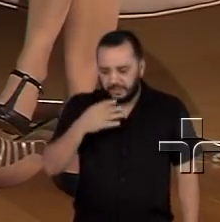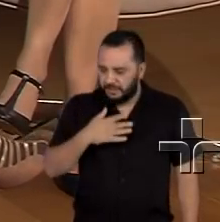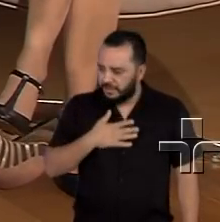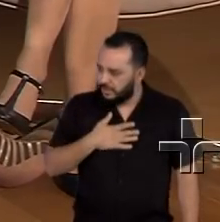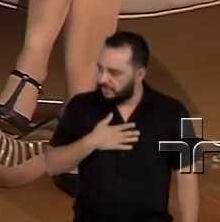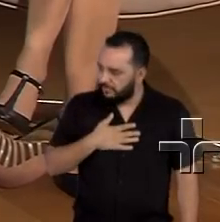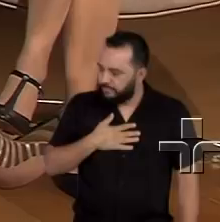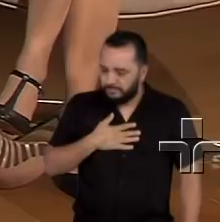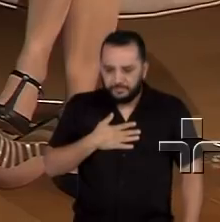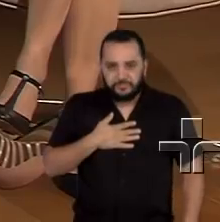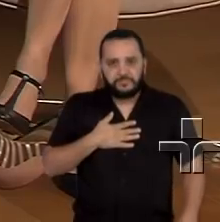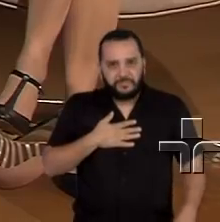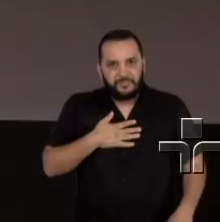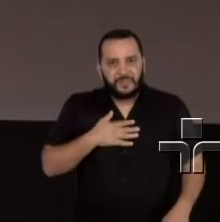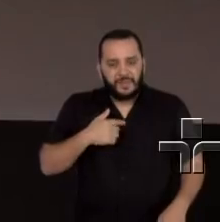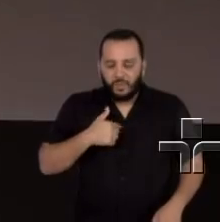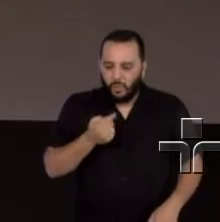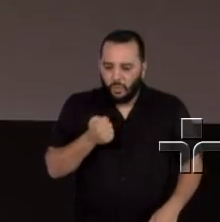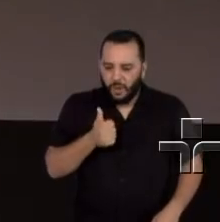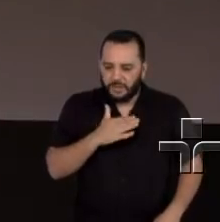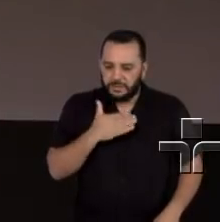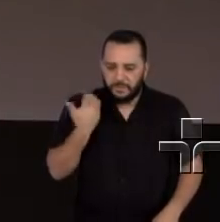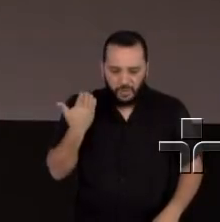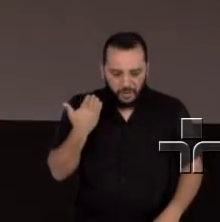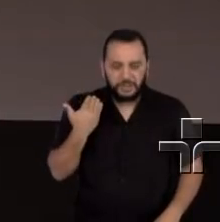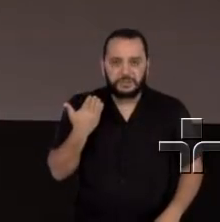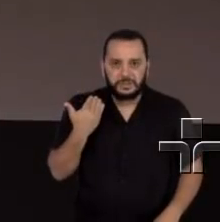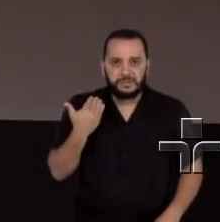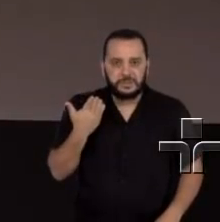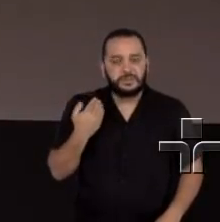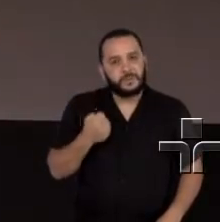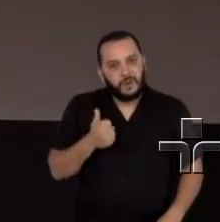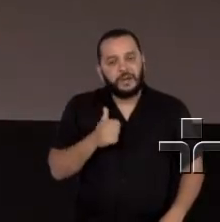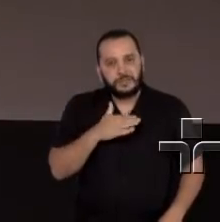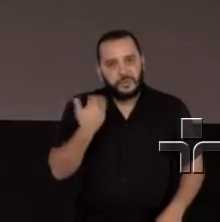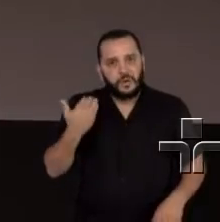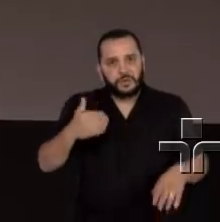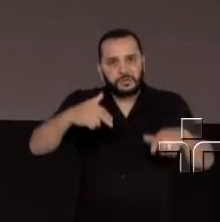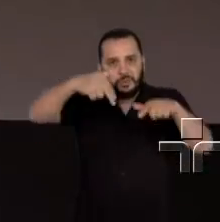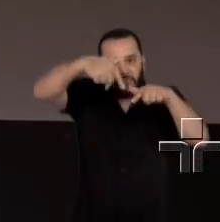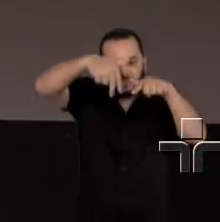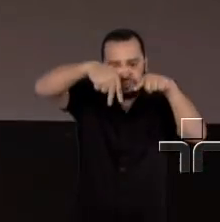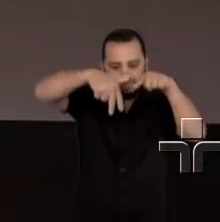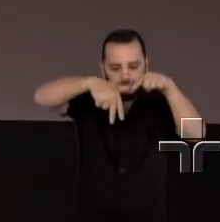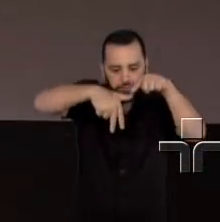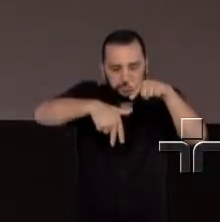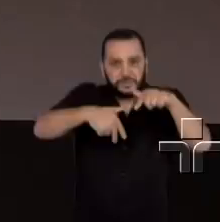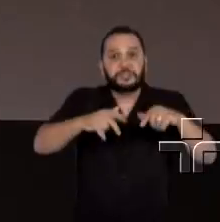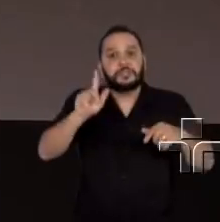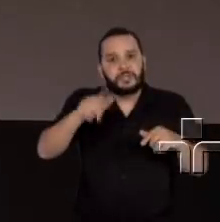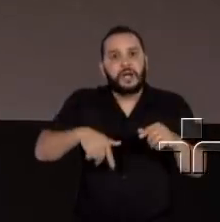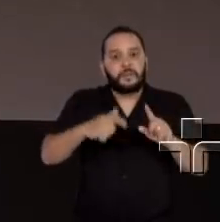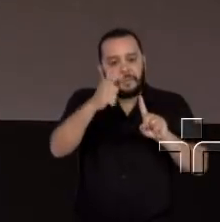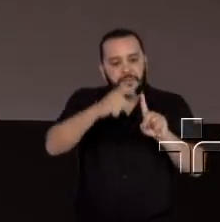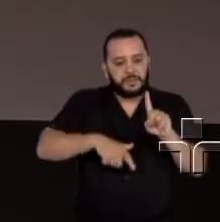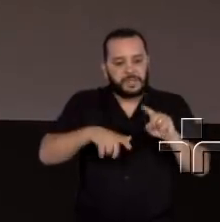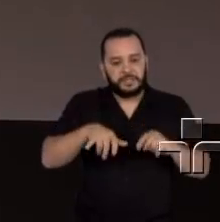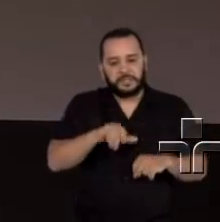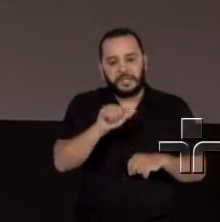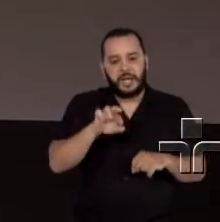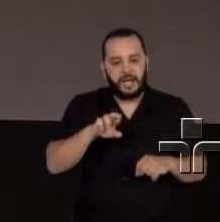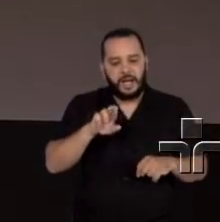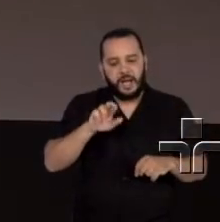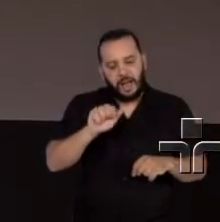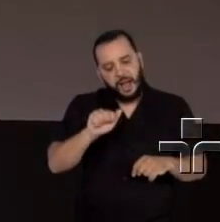extraordinária de ter passado por um quase afogamento fazendo a Yara, que eu amava, que era uma pessoa